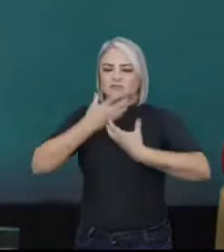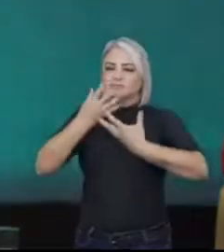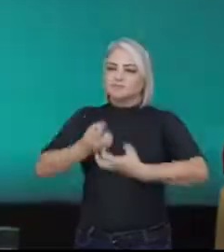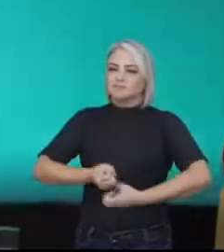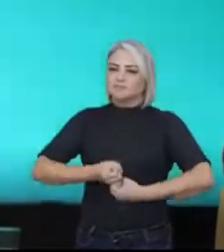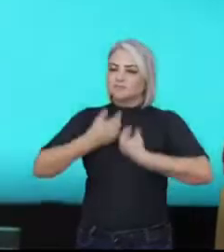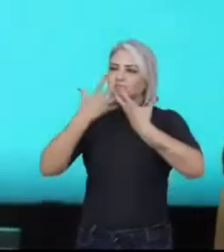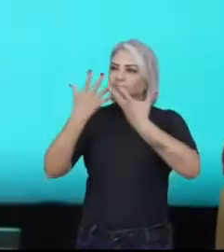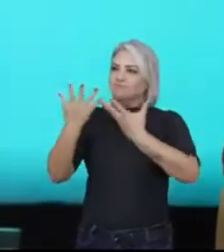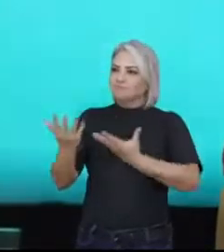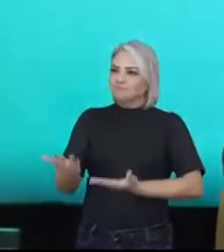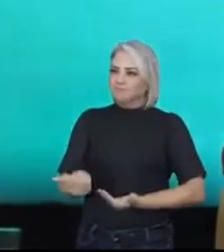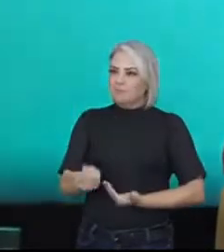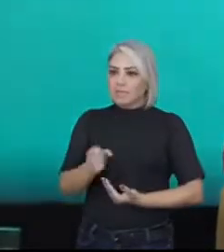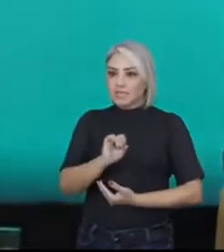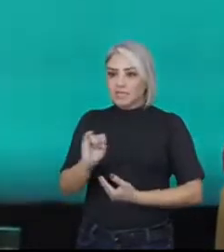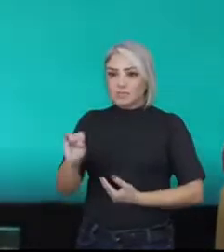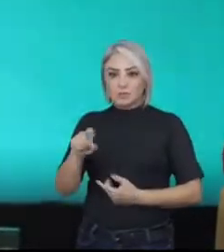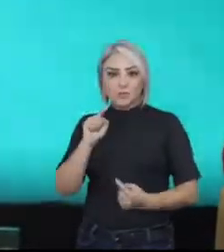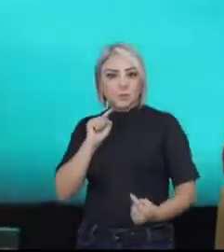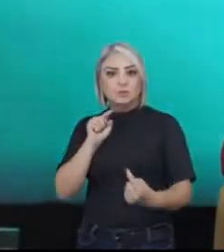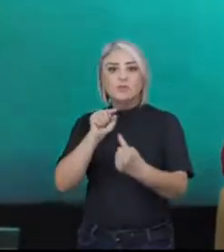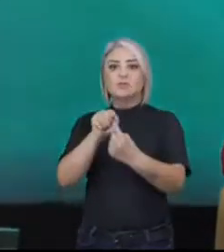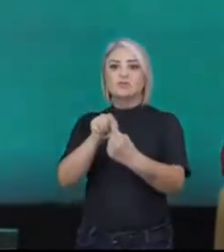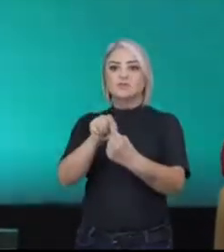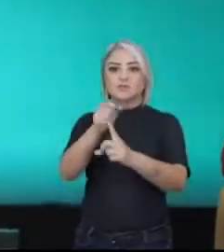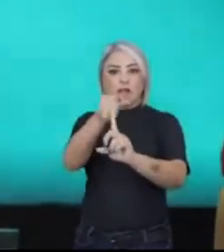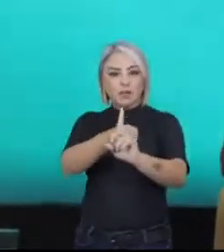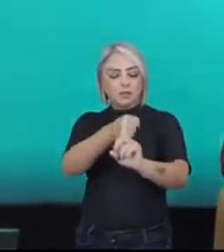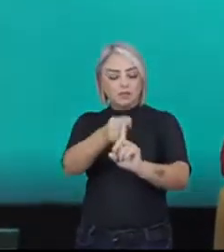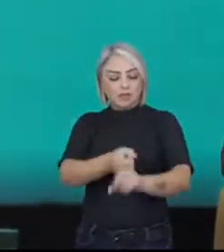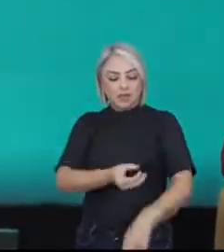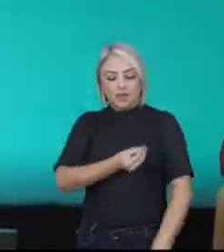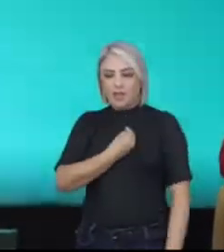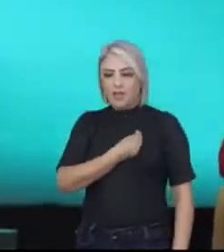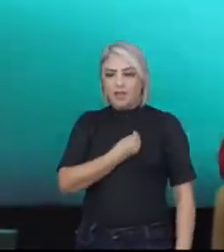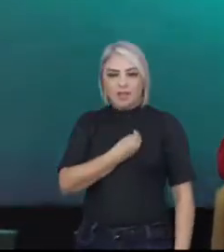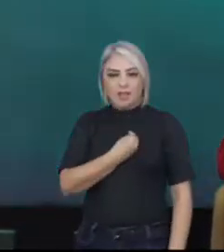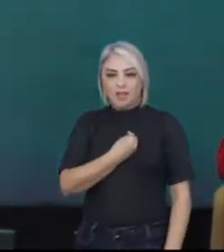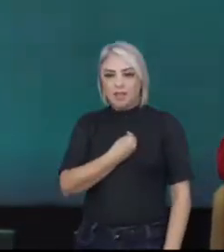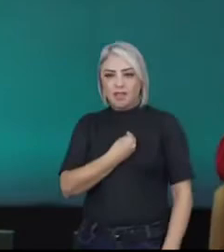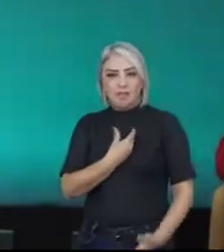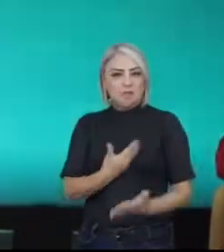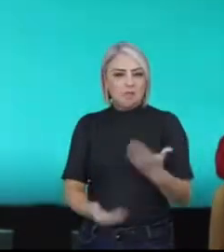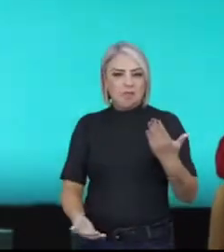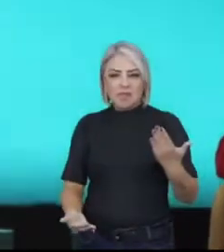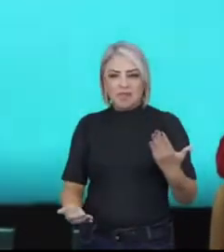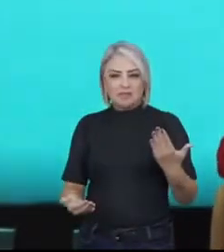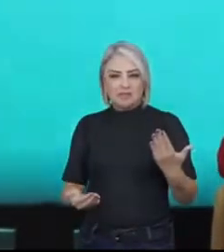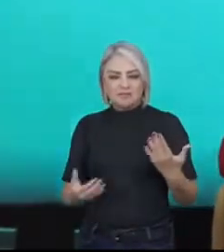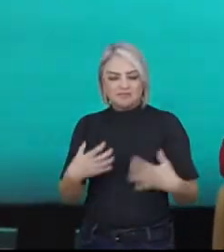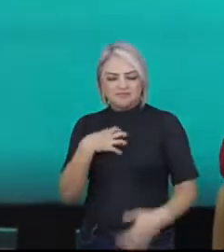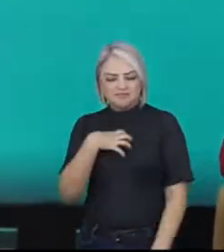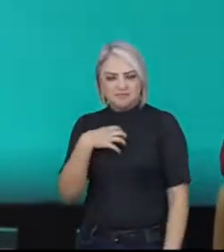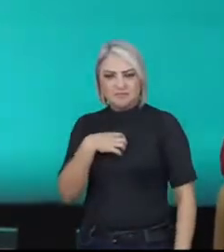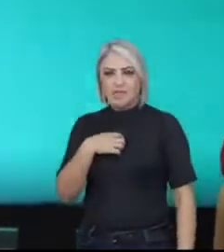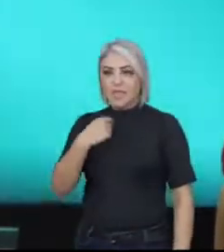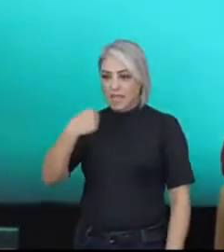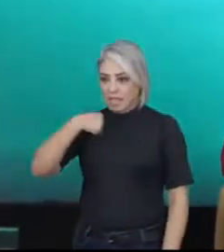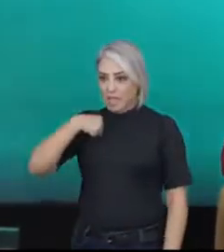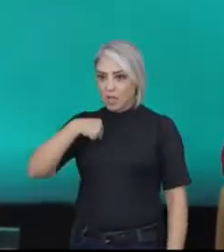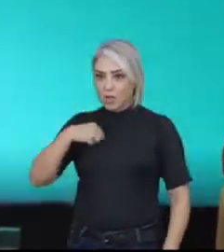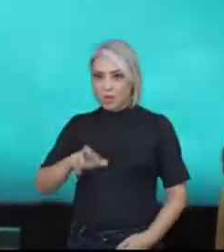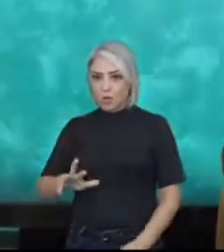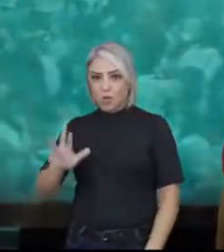Sem uma causa, a vida perde qualquer sentido. Eu e todos nós que estamos juntos